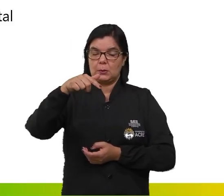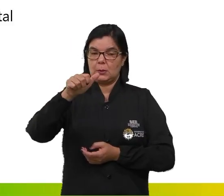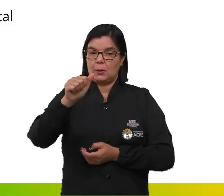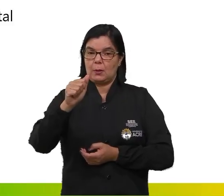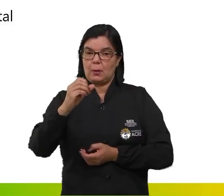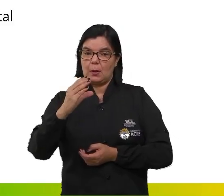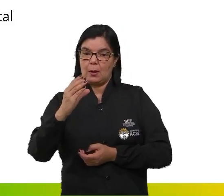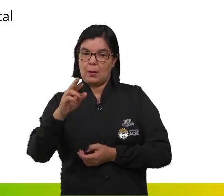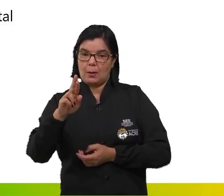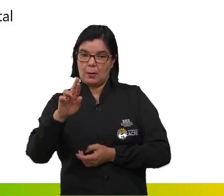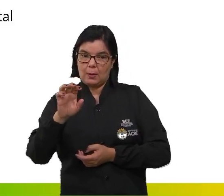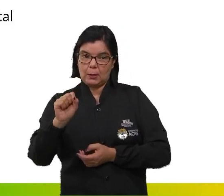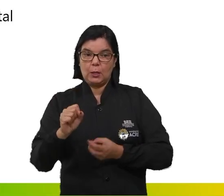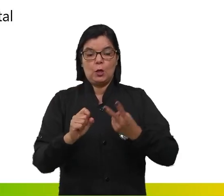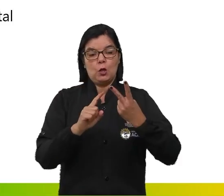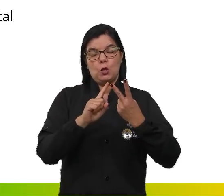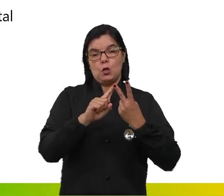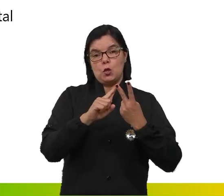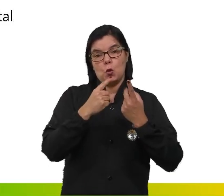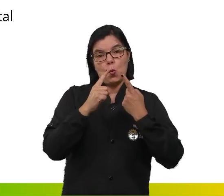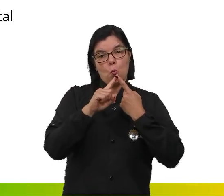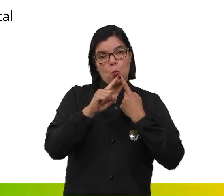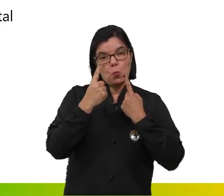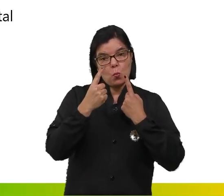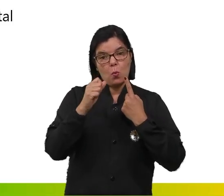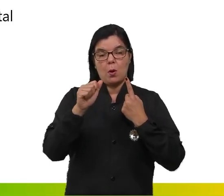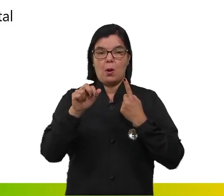2,47 acres. E 1 acre